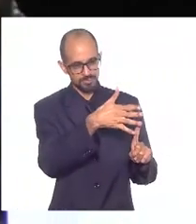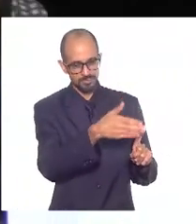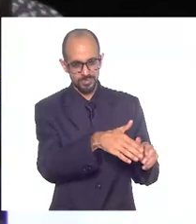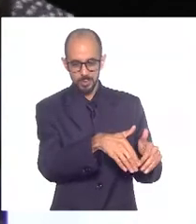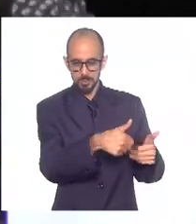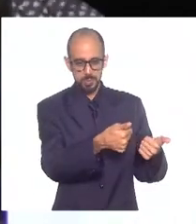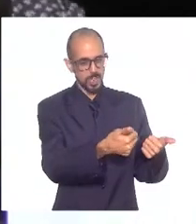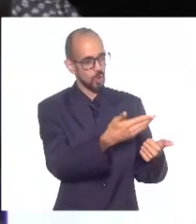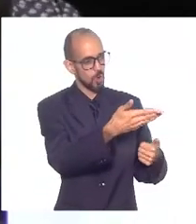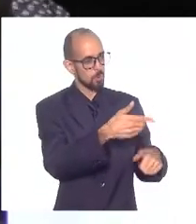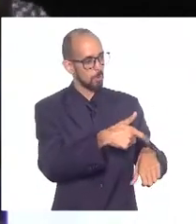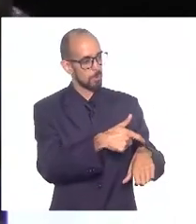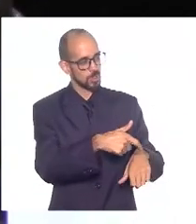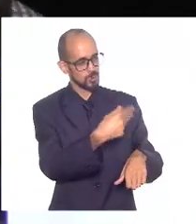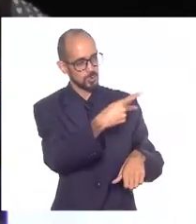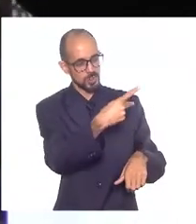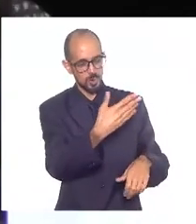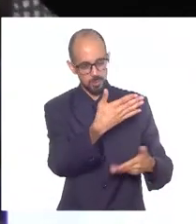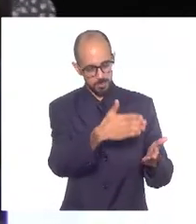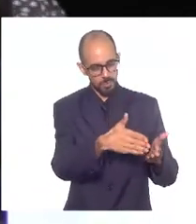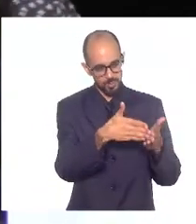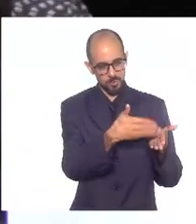lhe convier. Por favor.